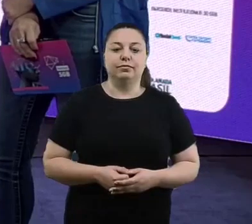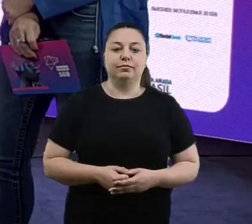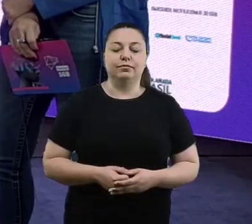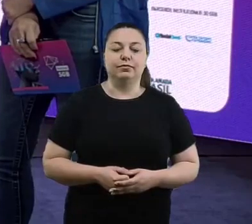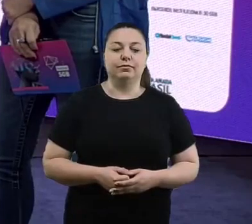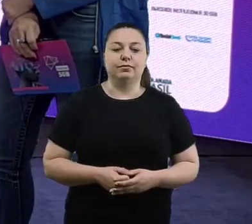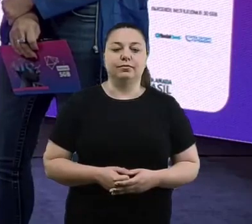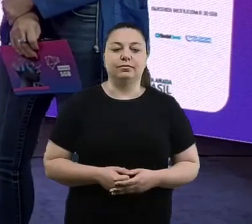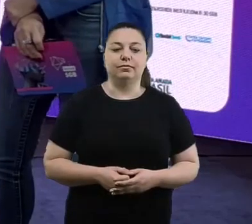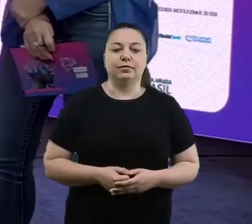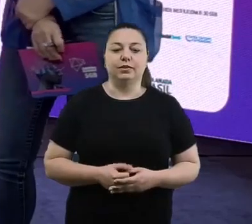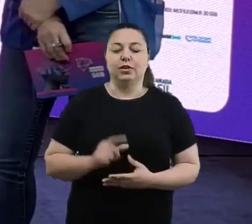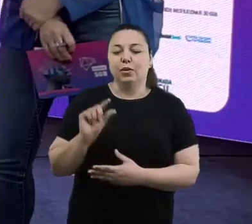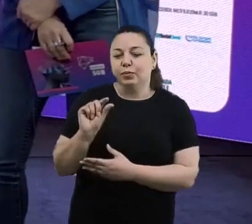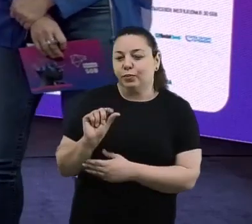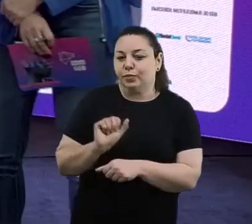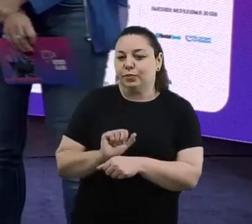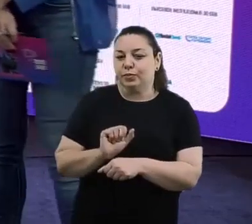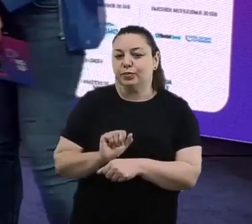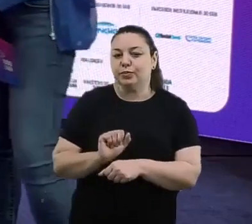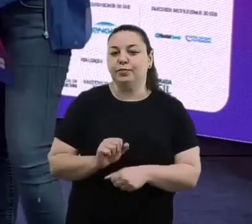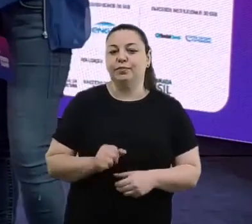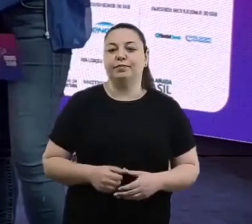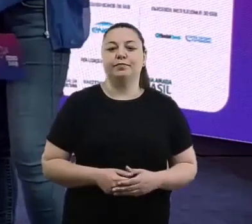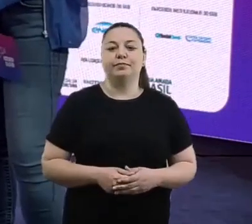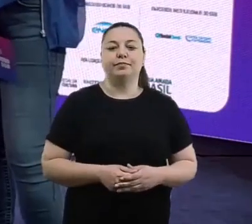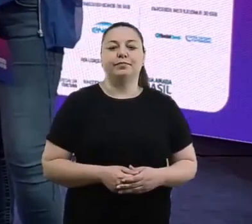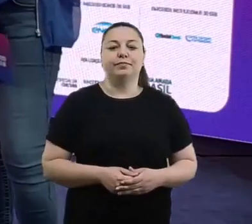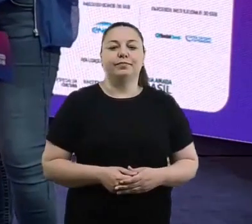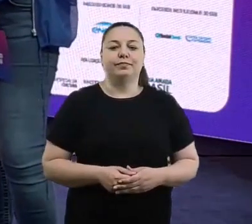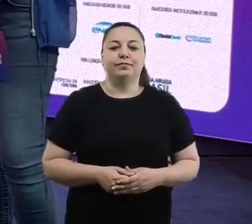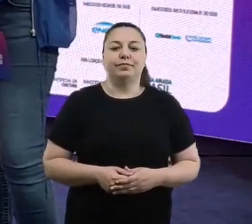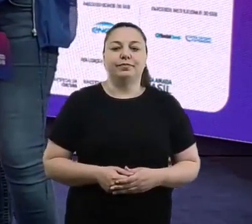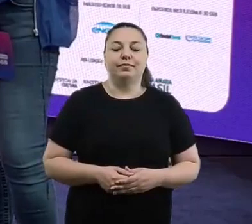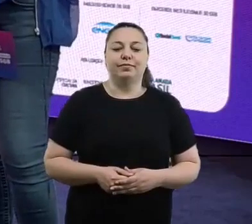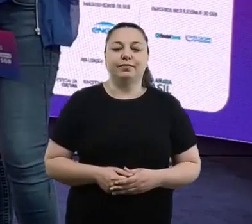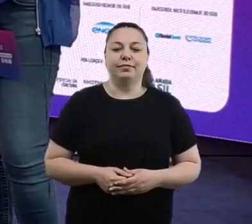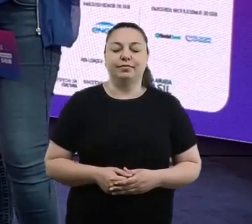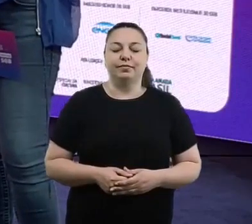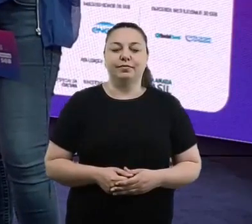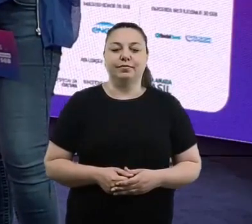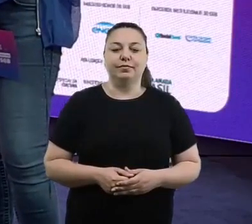Só mais um momentinho. Só mais um momentinho.